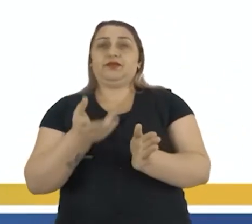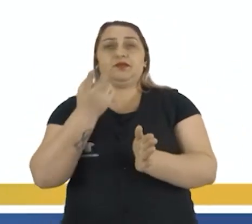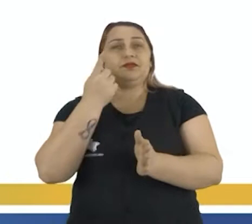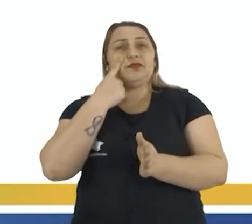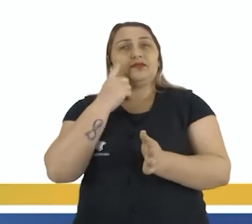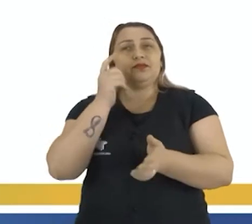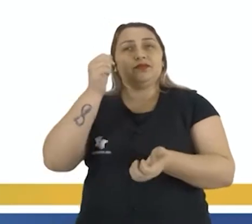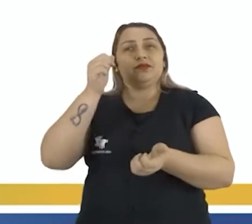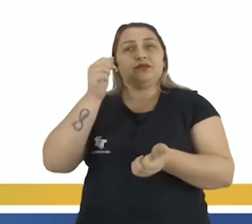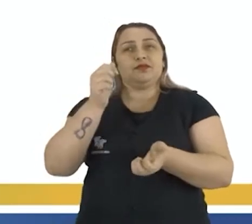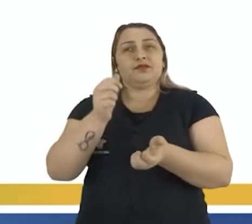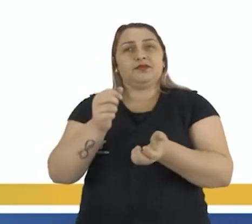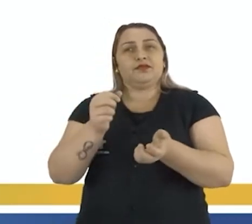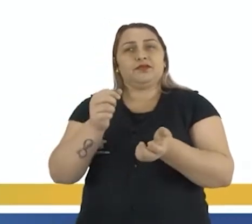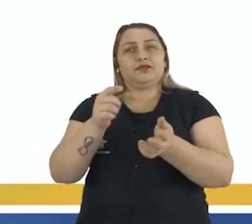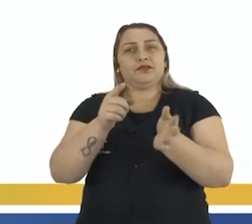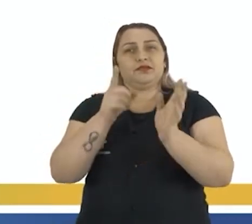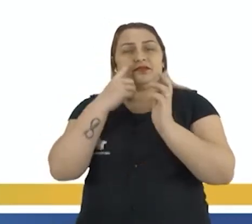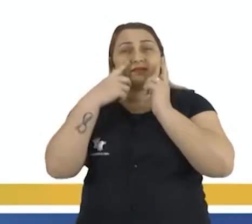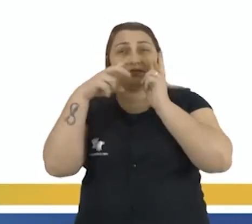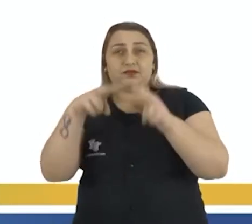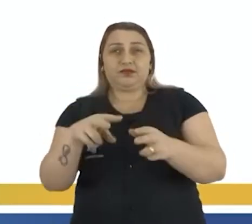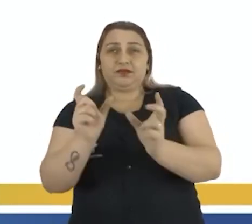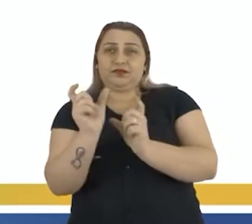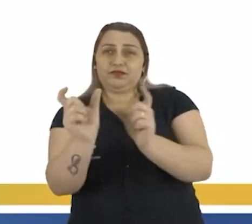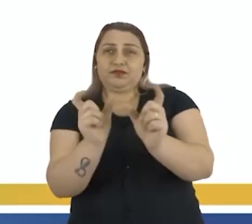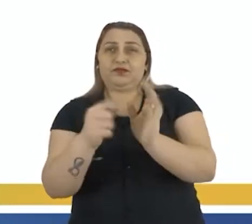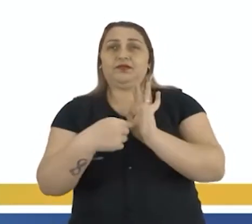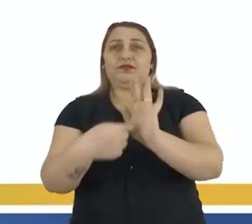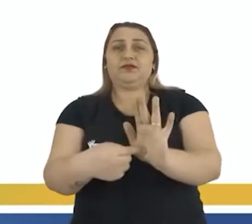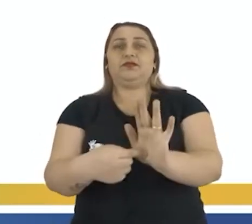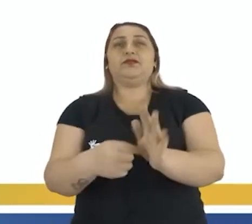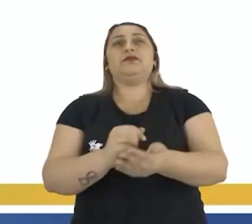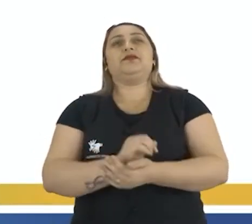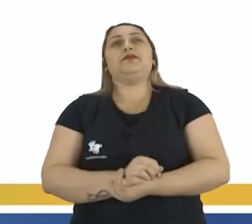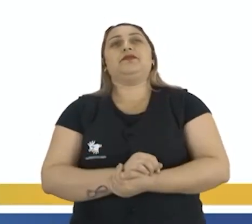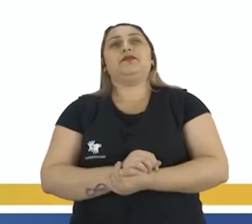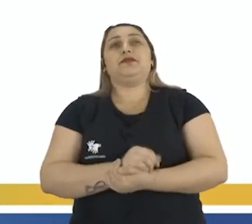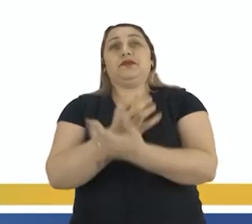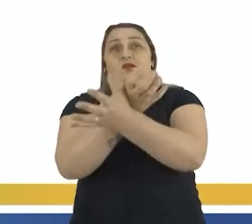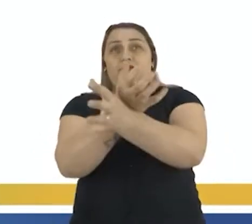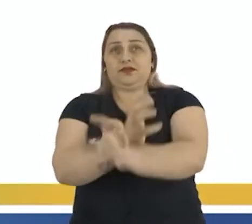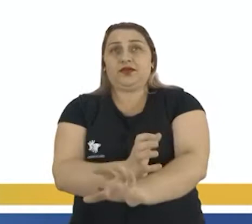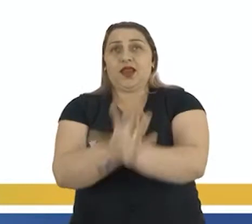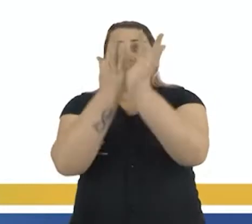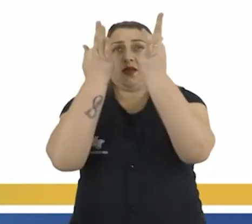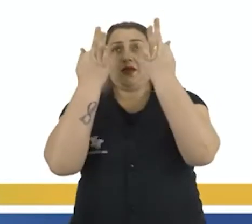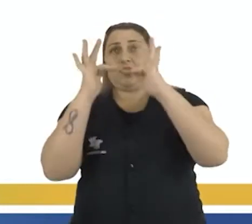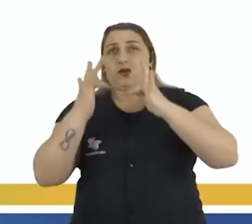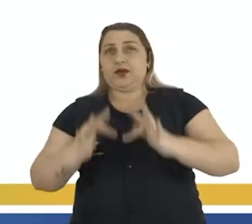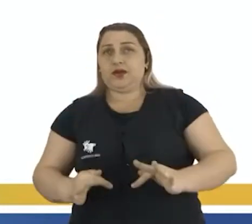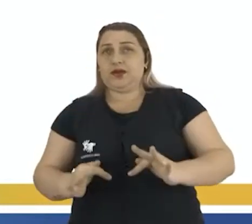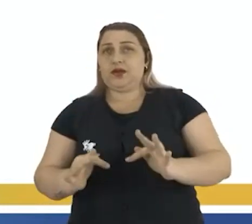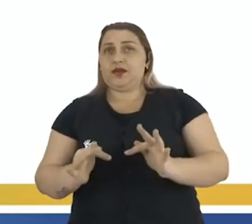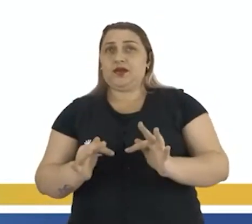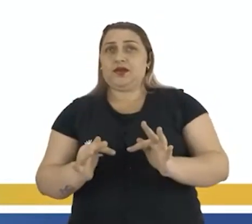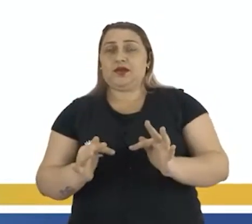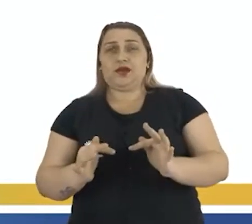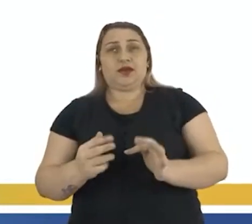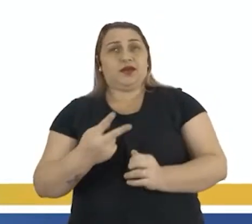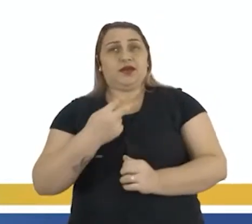vamos analisar as orações que essas palavras aparecem. Olha só, os ossos lhe doíam tanto que